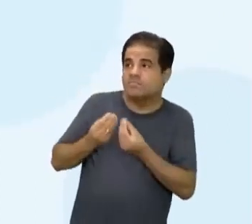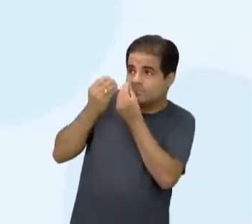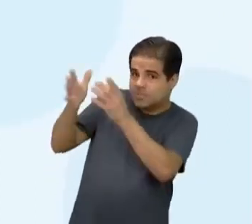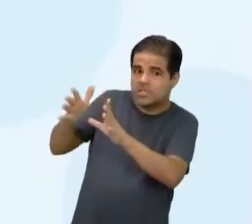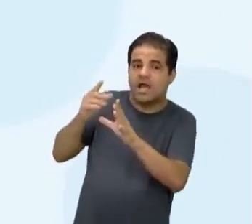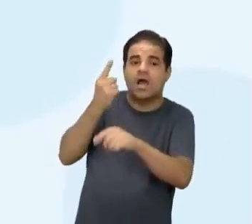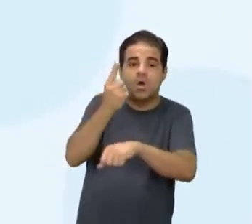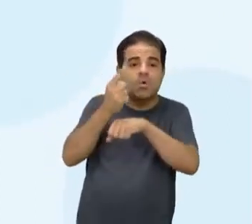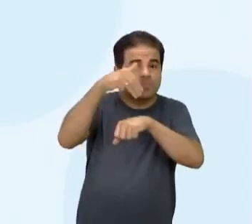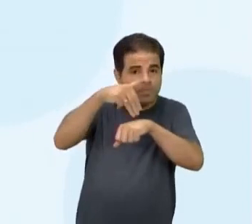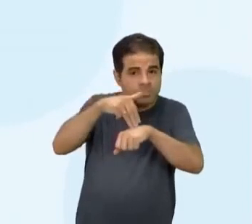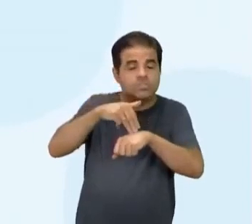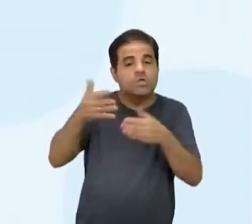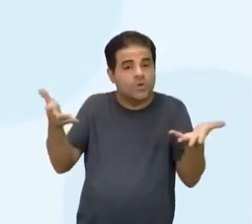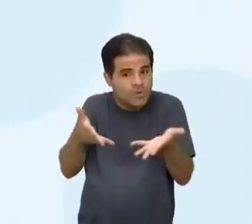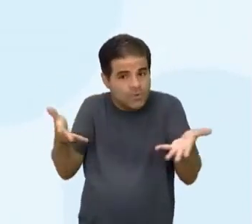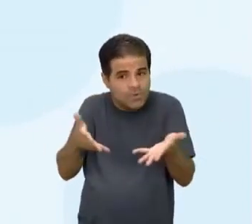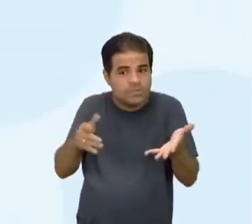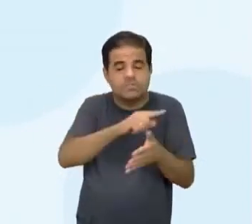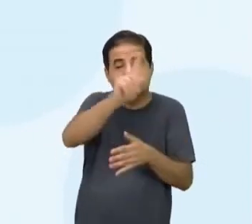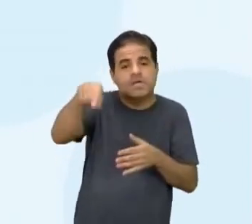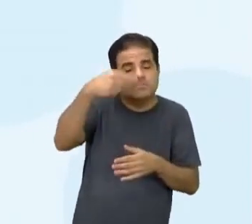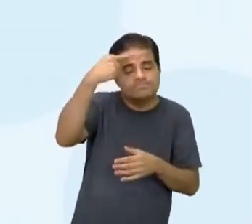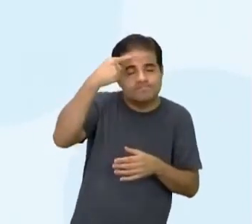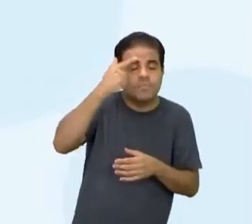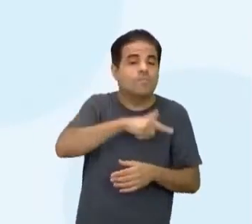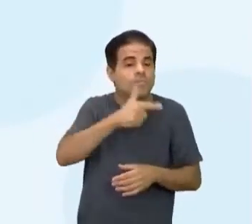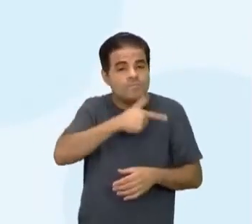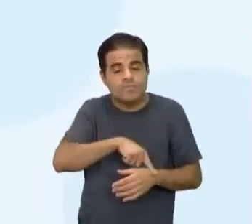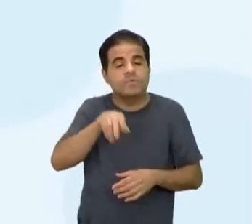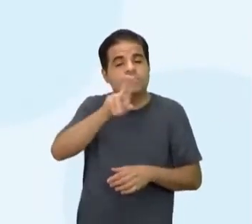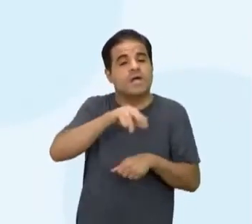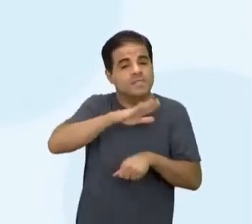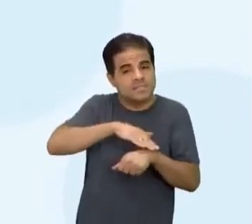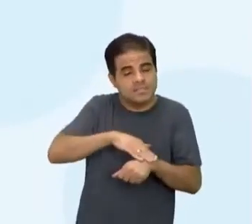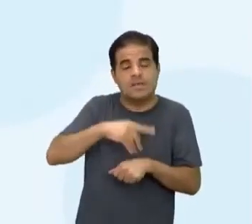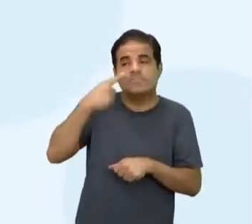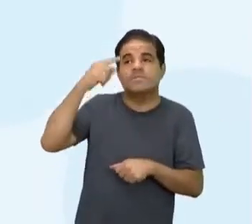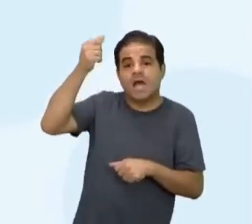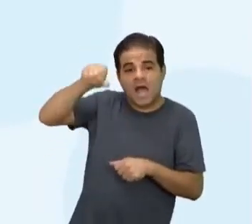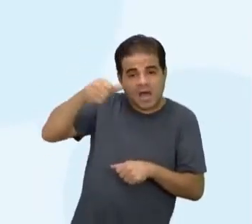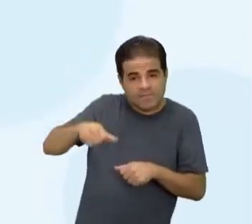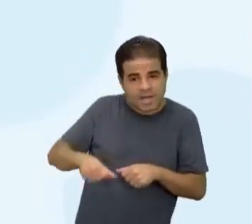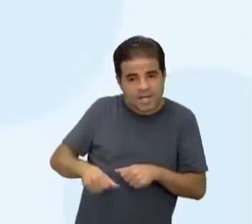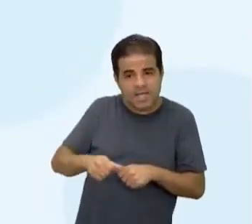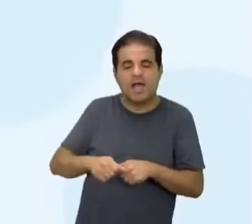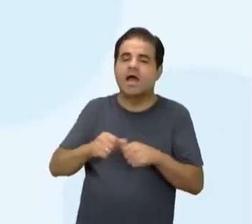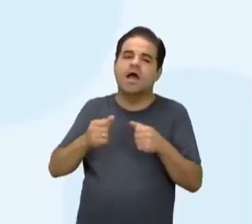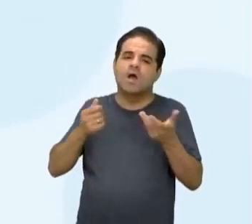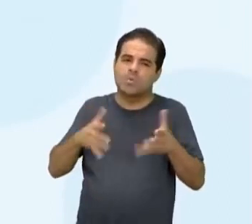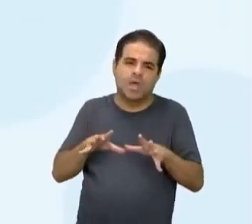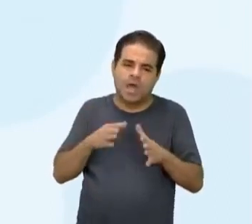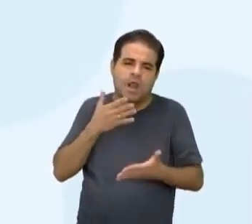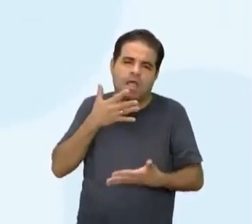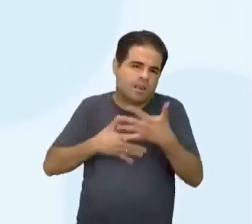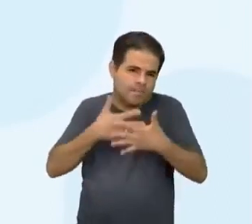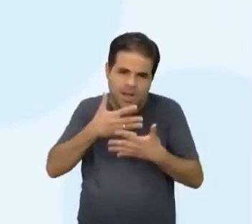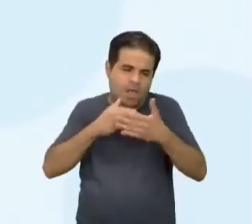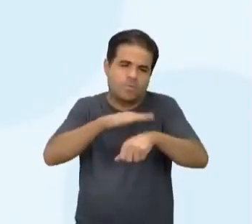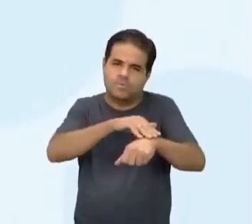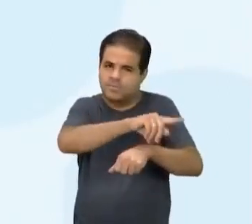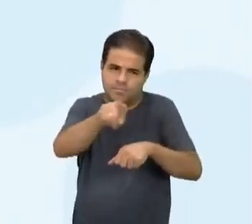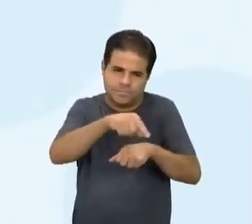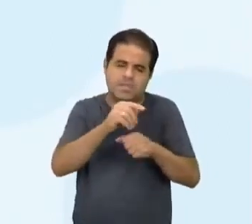esse minutinho proposital hoje para vocês conseguirem usar esse tempo para fazer essa avaliação e não comprometer o tempo de vocês. Então,